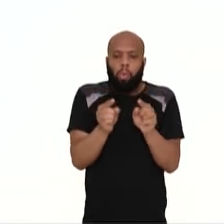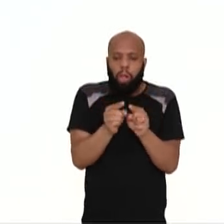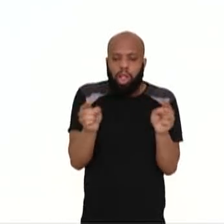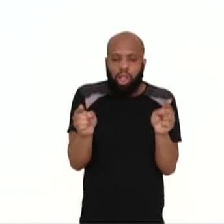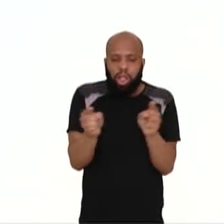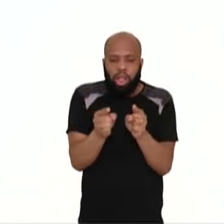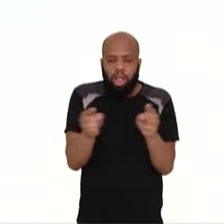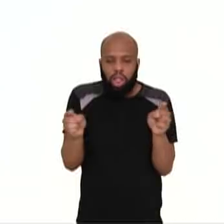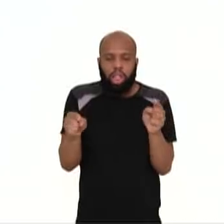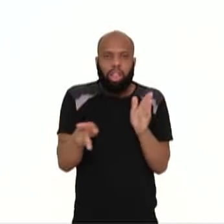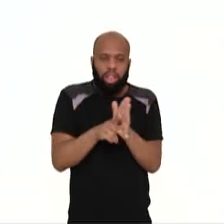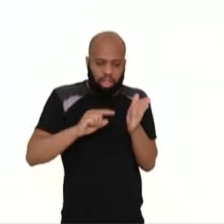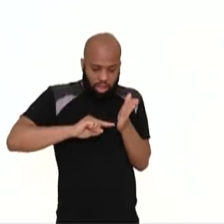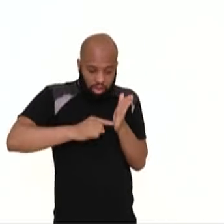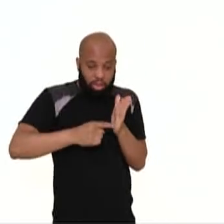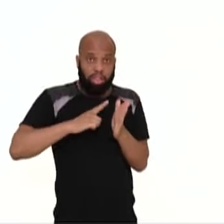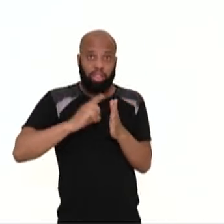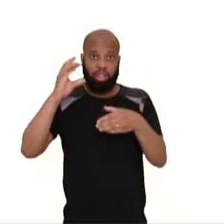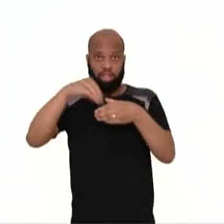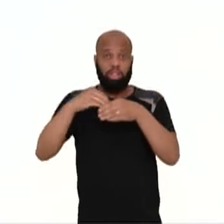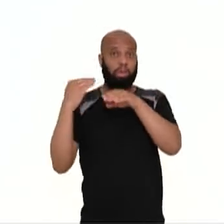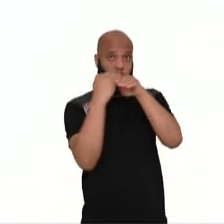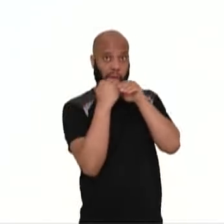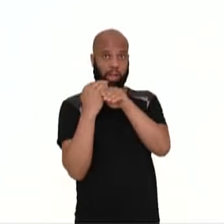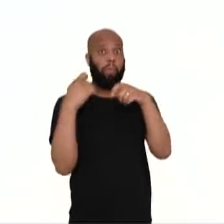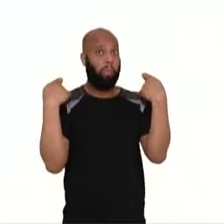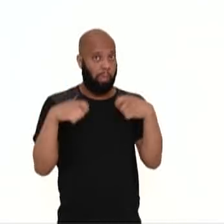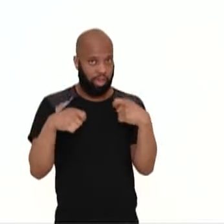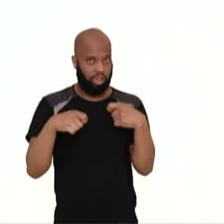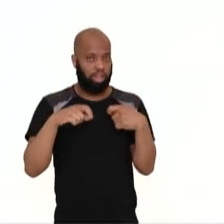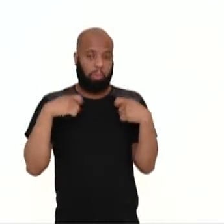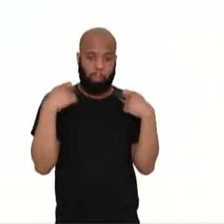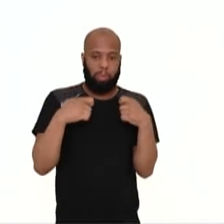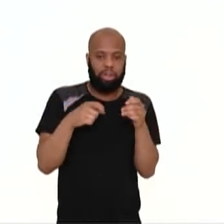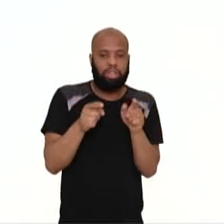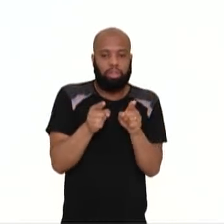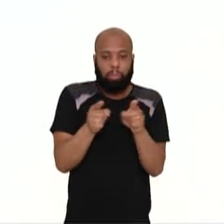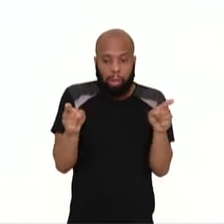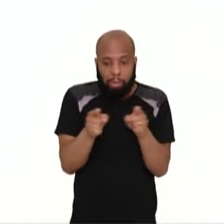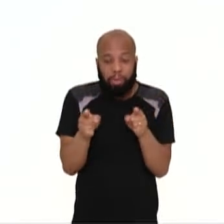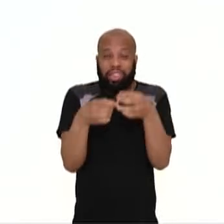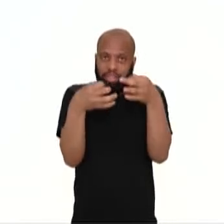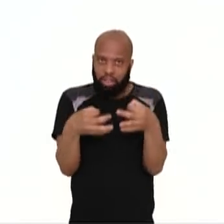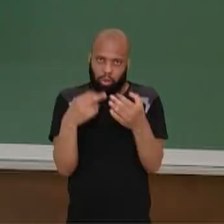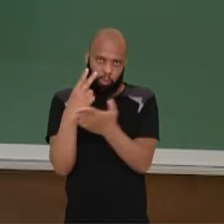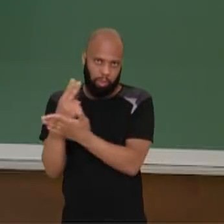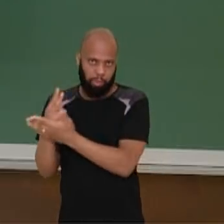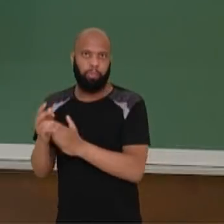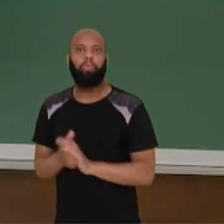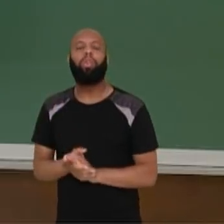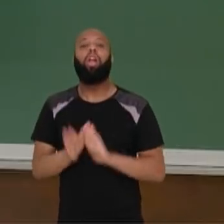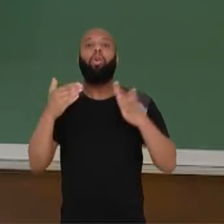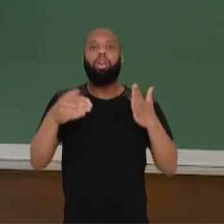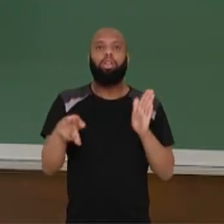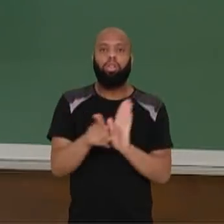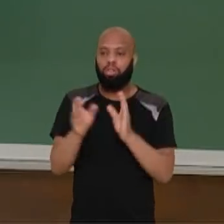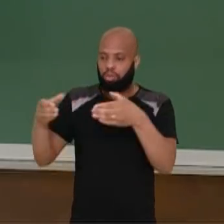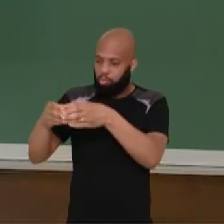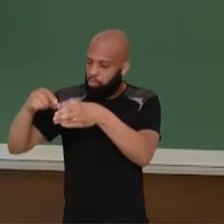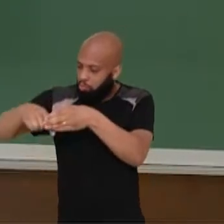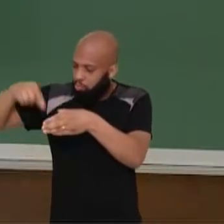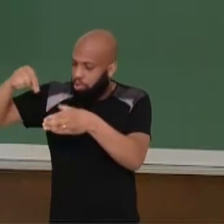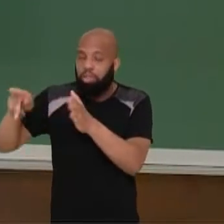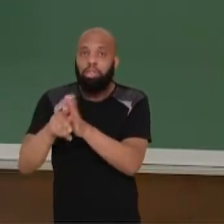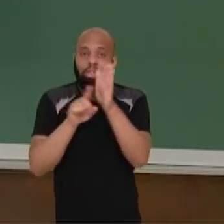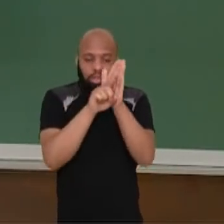dos parafusos está dentro do padrão. Tem que ser o mesmo tamanho, né? Senão não dá certo. Para a amostra dessa